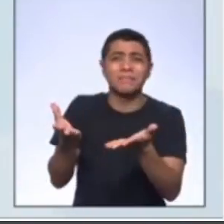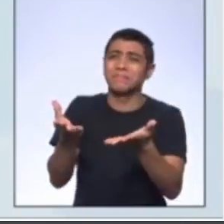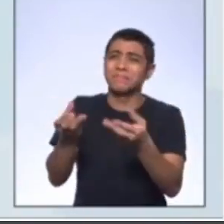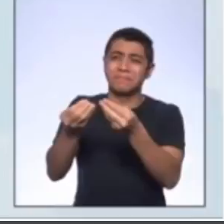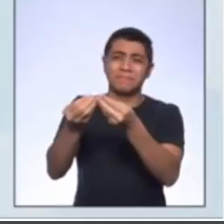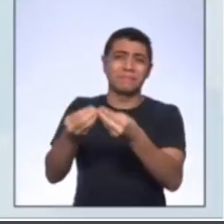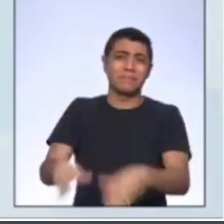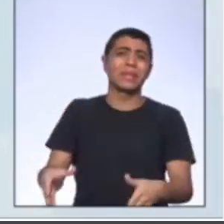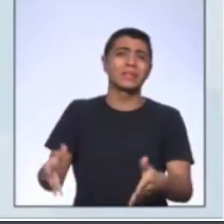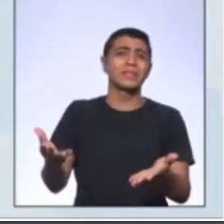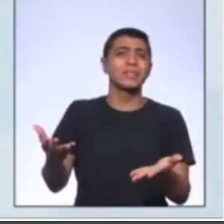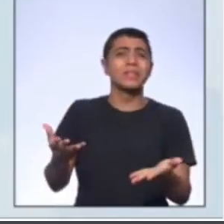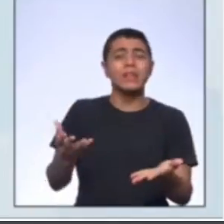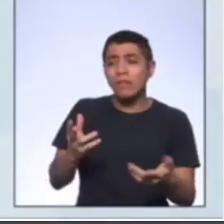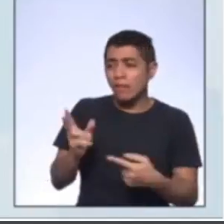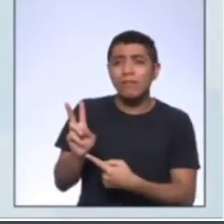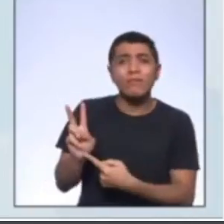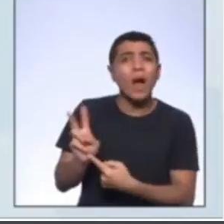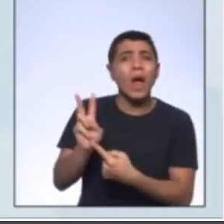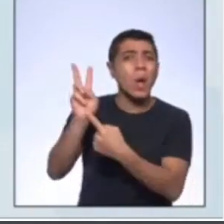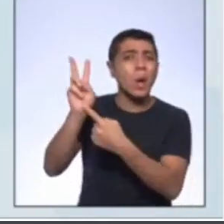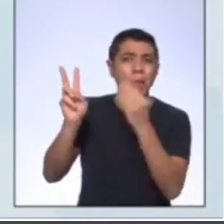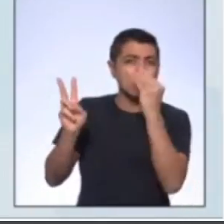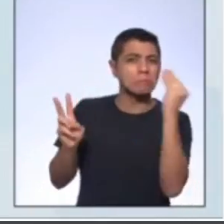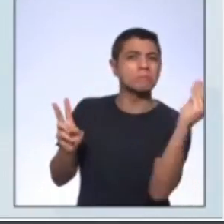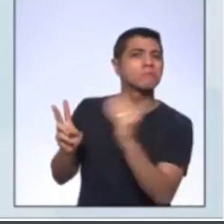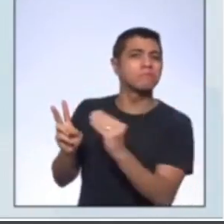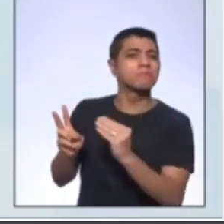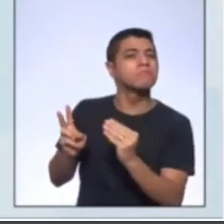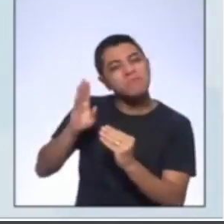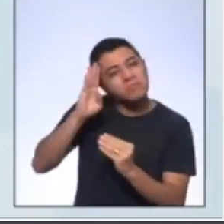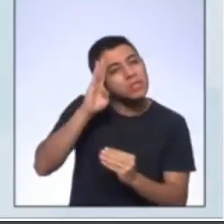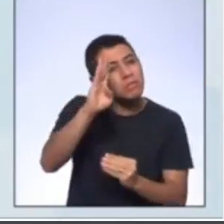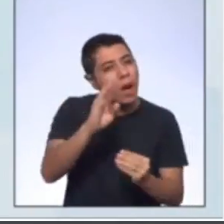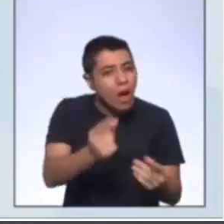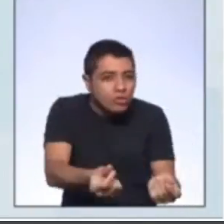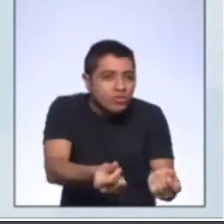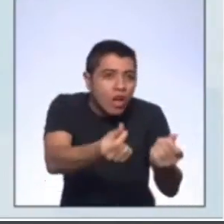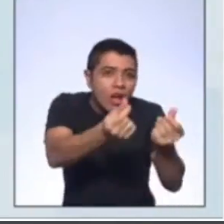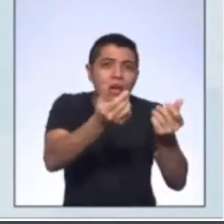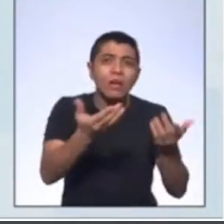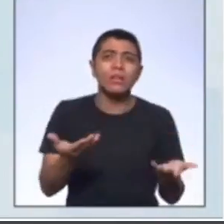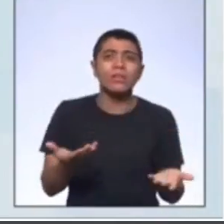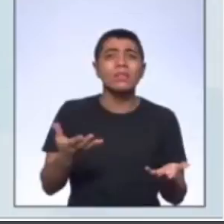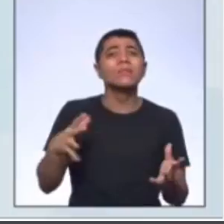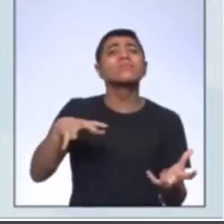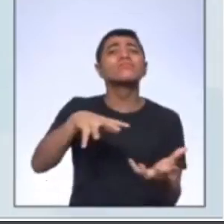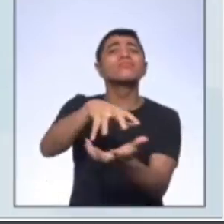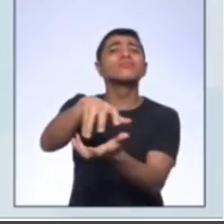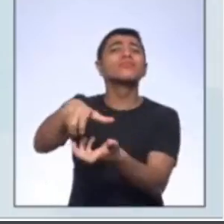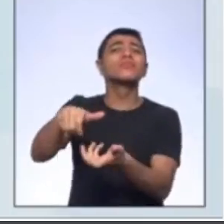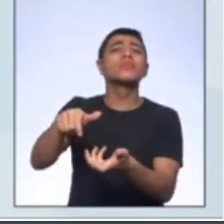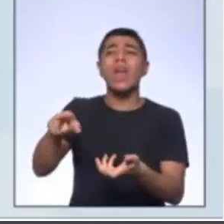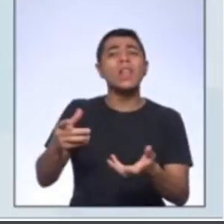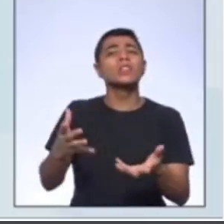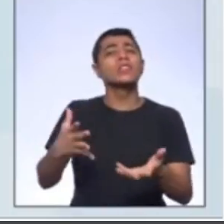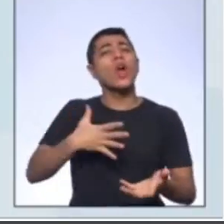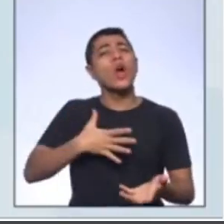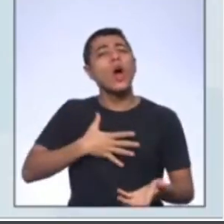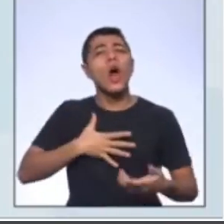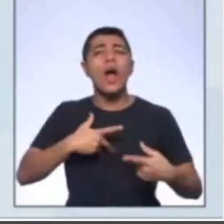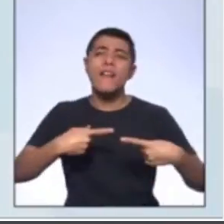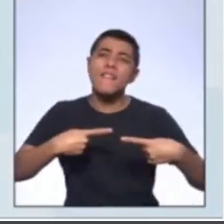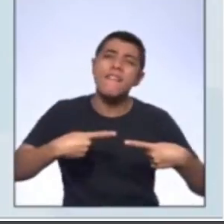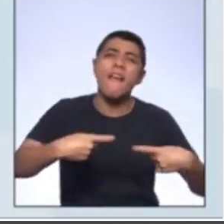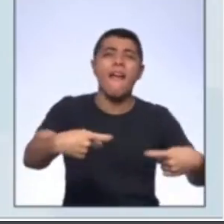distorção onde a apologia à degradação humana e ao feio era recorrente guerra medo